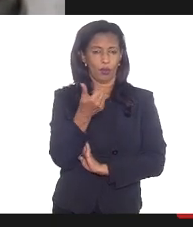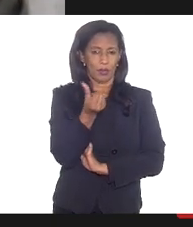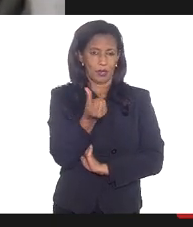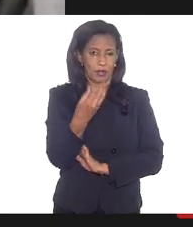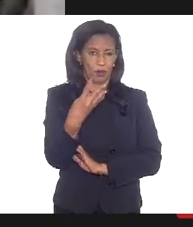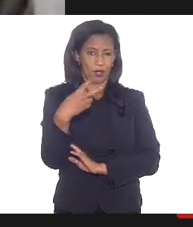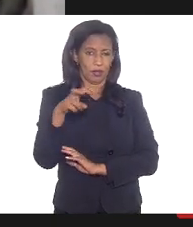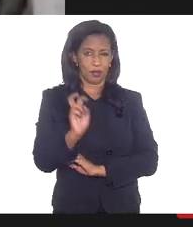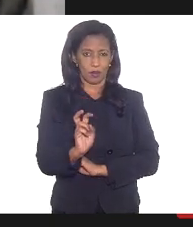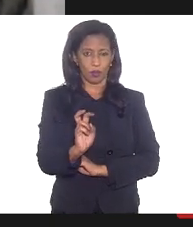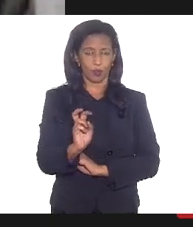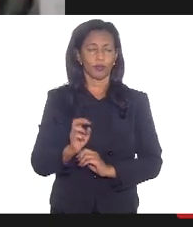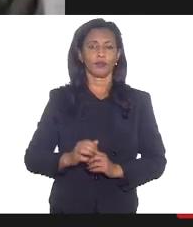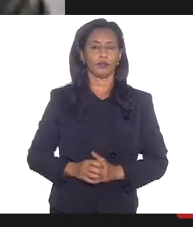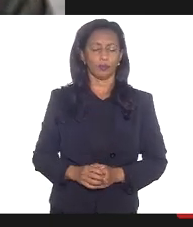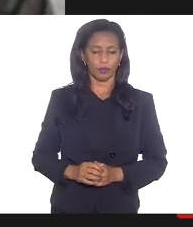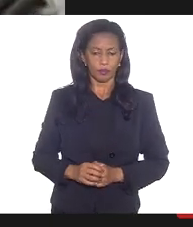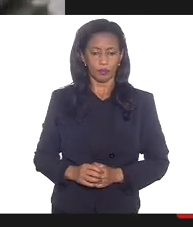11.445